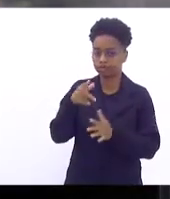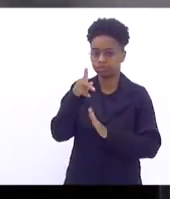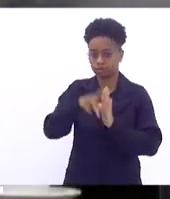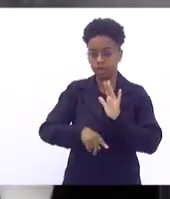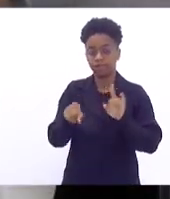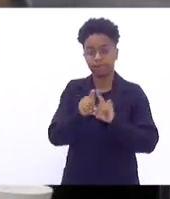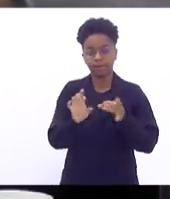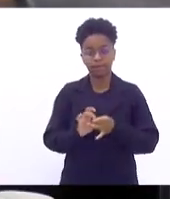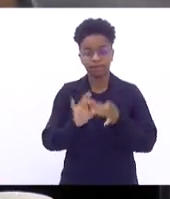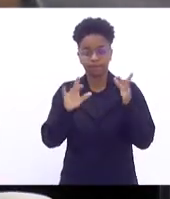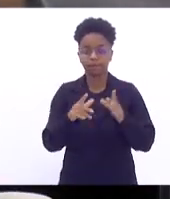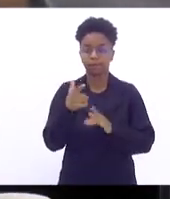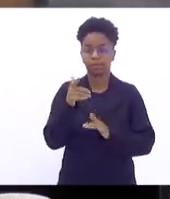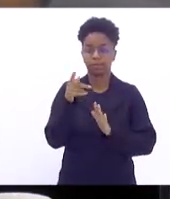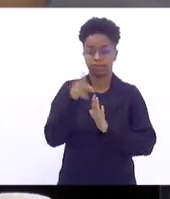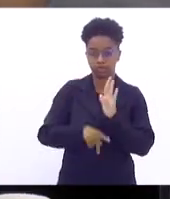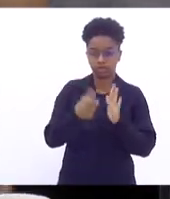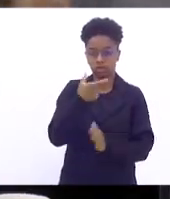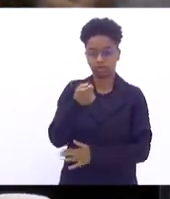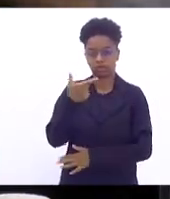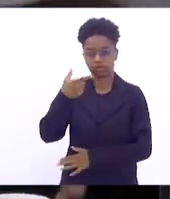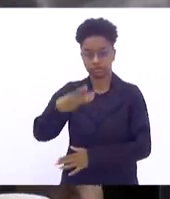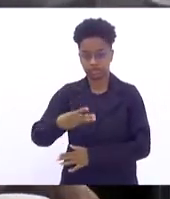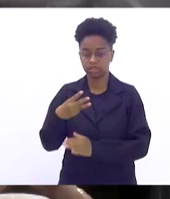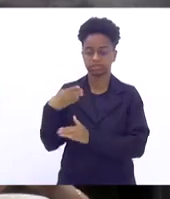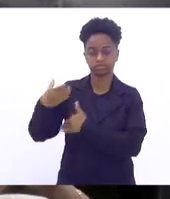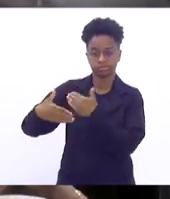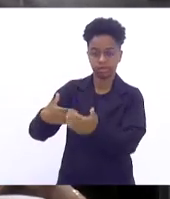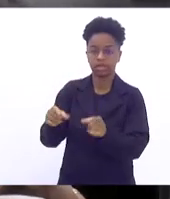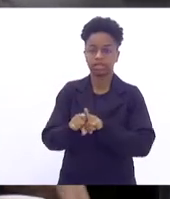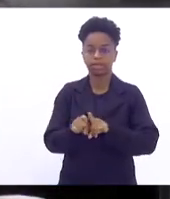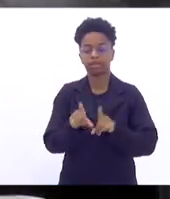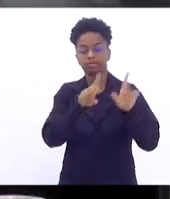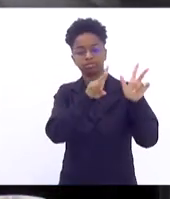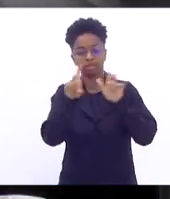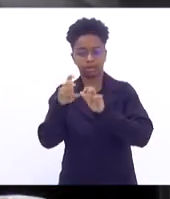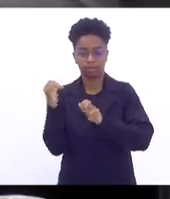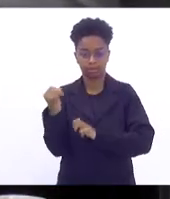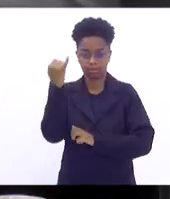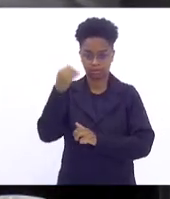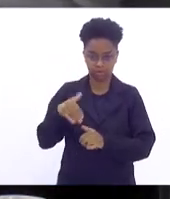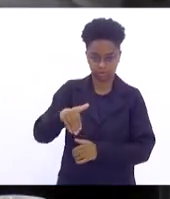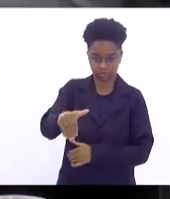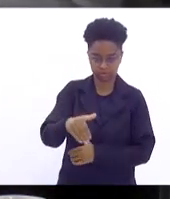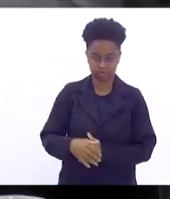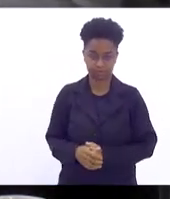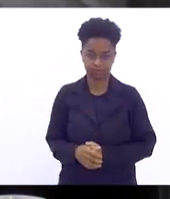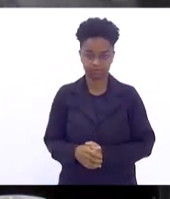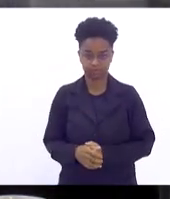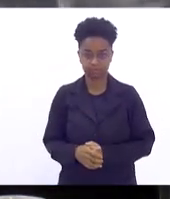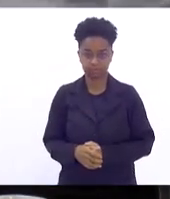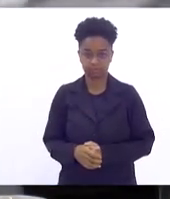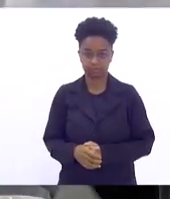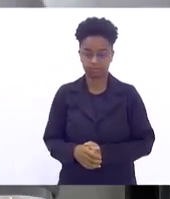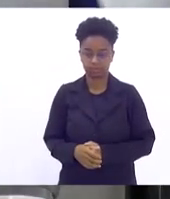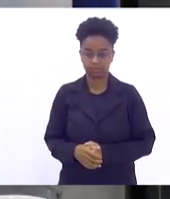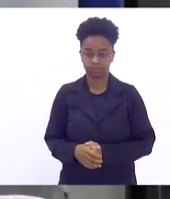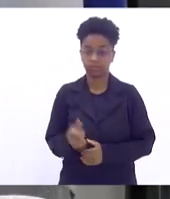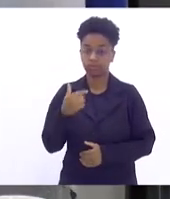2023 possam avançar e a gente possa ter matérias relevantes à frente quero também